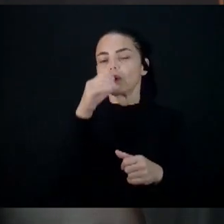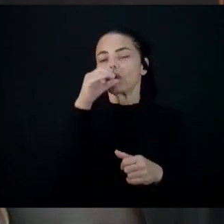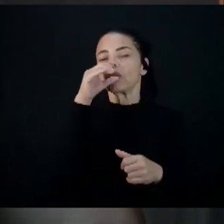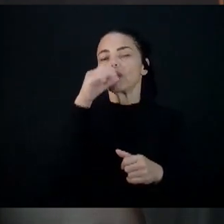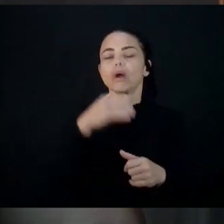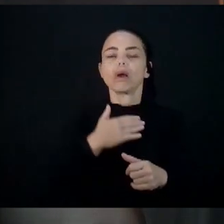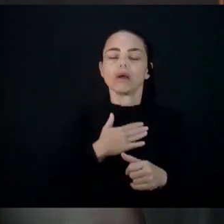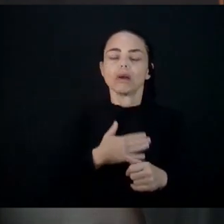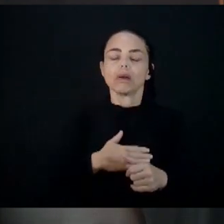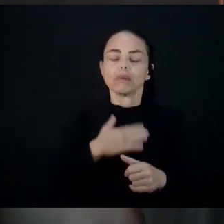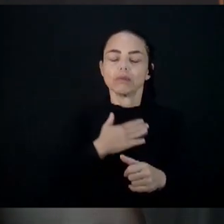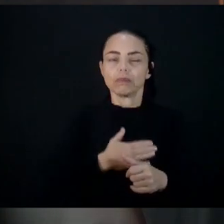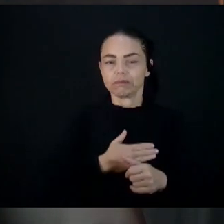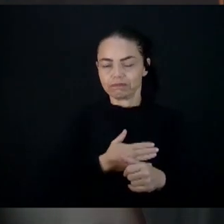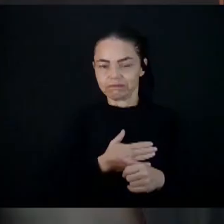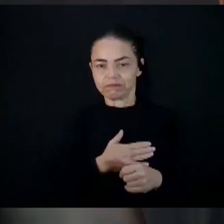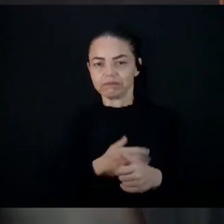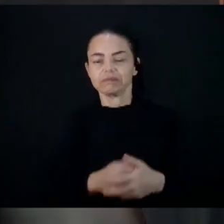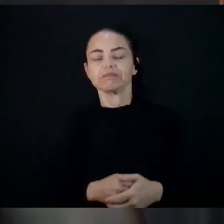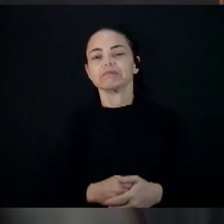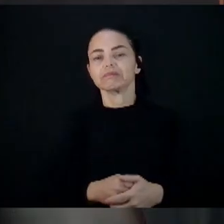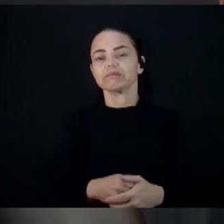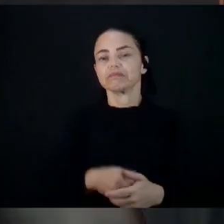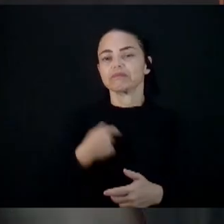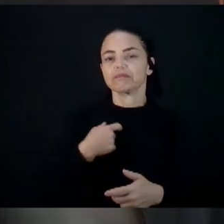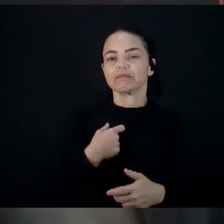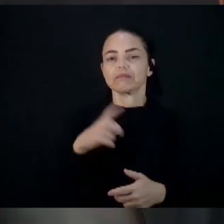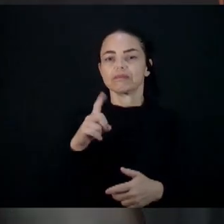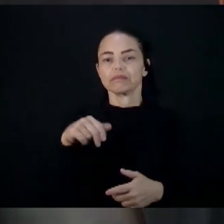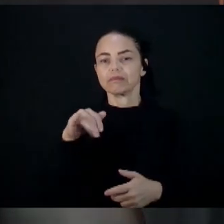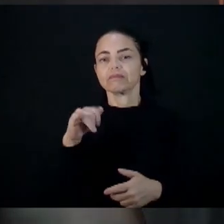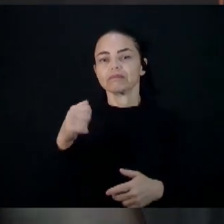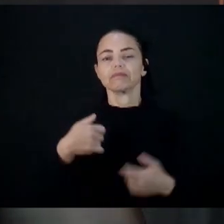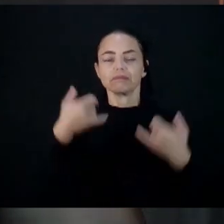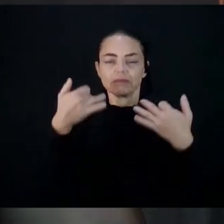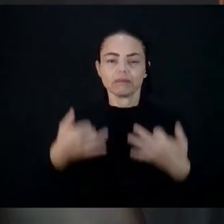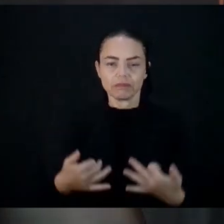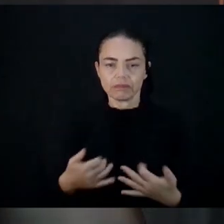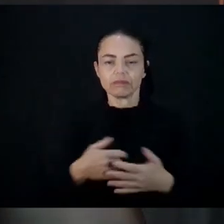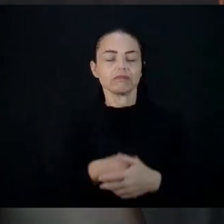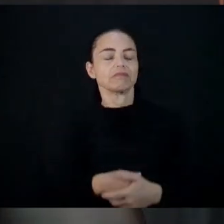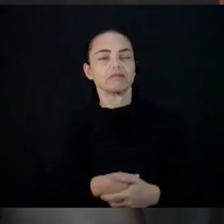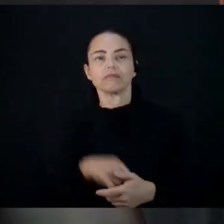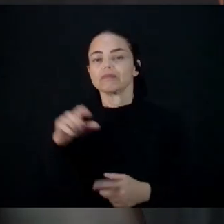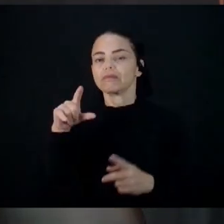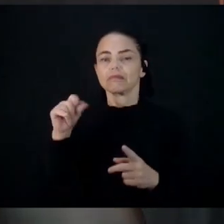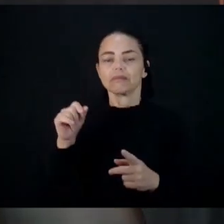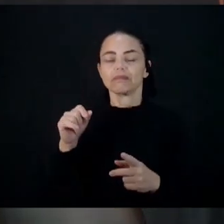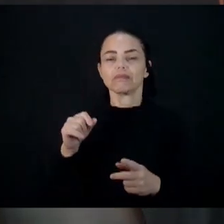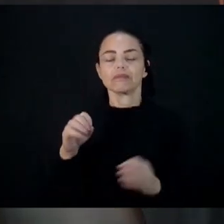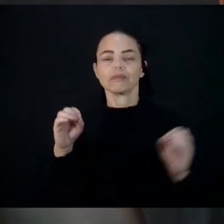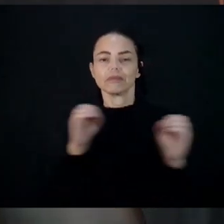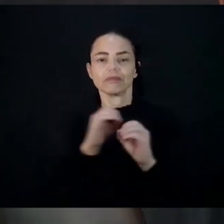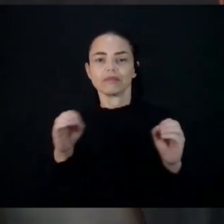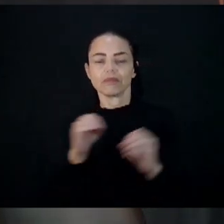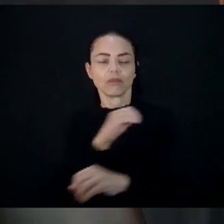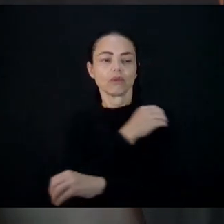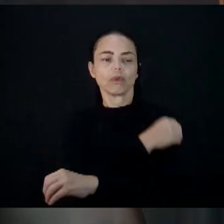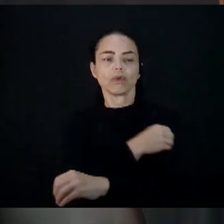gente beber um pouco menos. E como a Dani bem já comentou, né? As opções sem álcool hoje tem muitas opções no mercado,